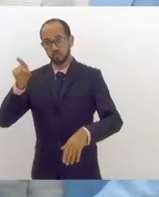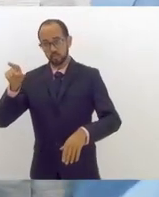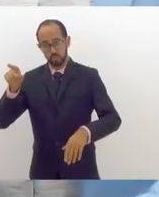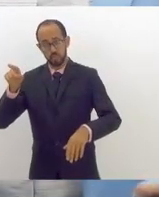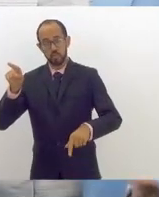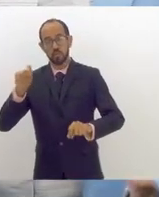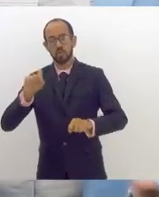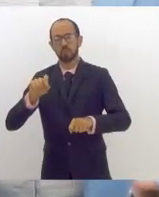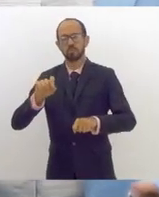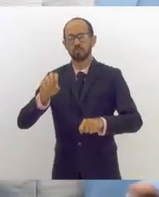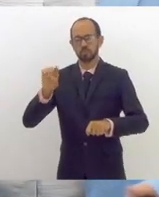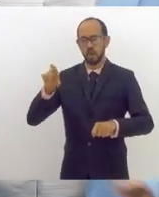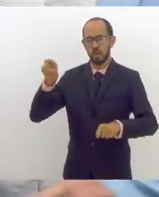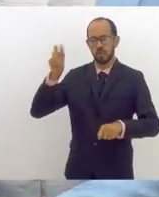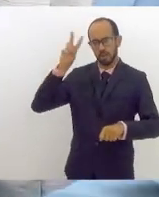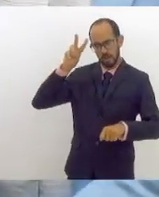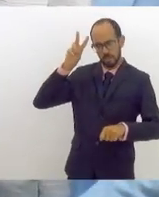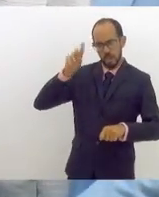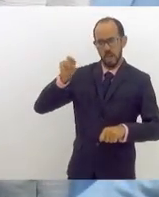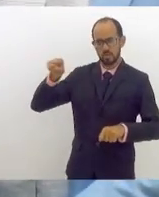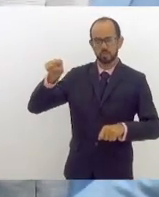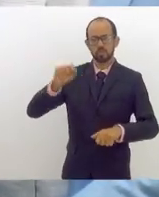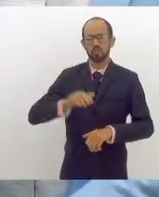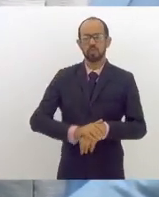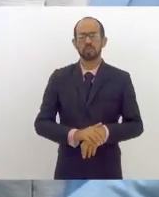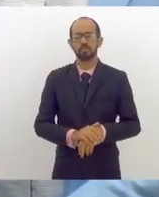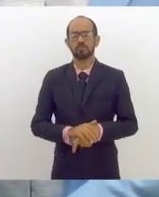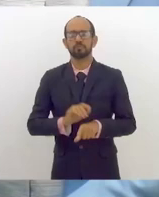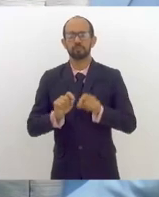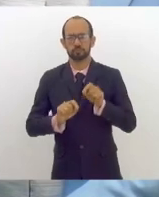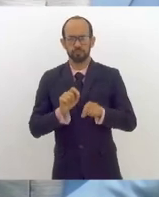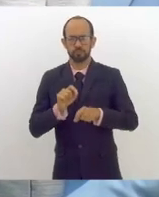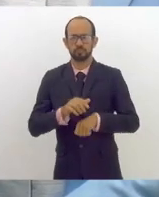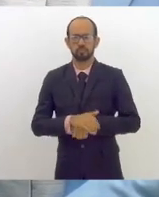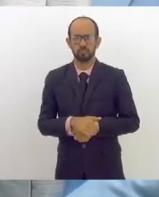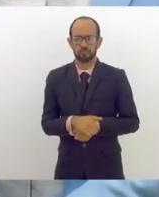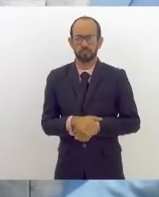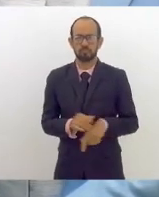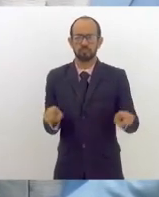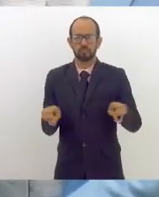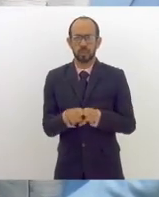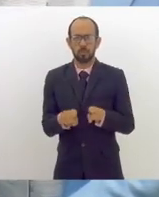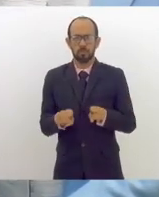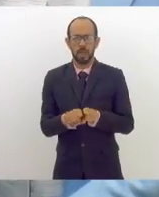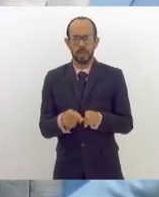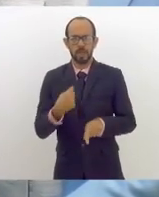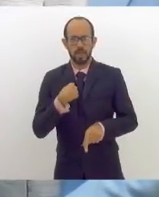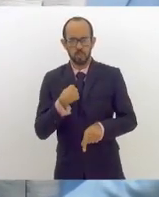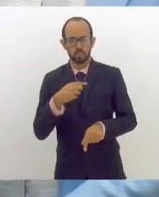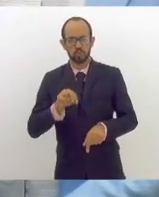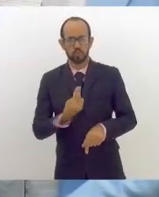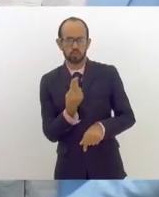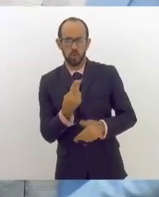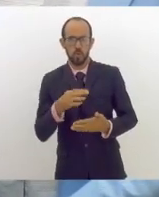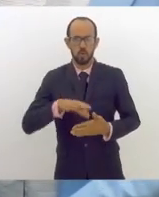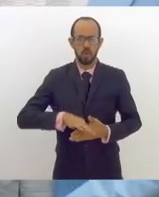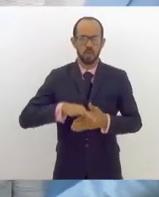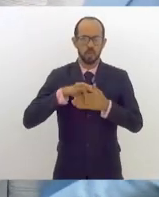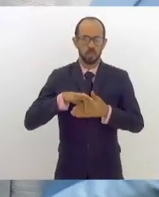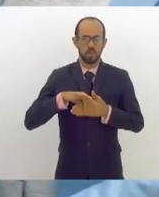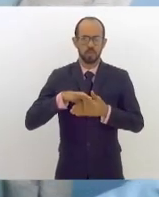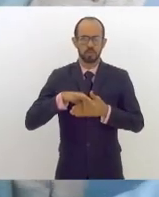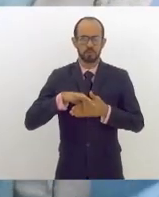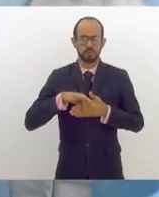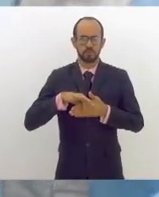só para lembrar que também sou líder também sou líder